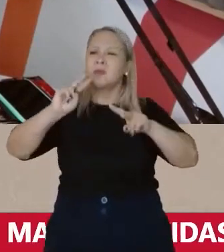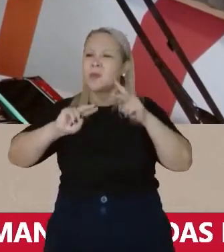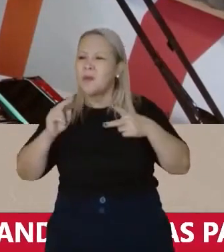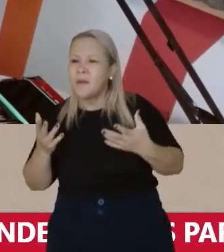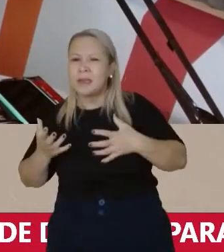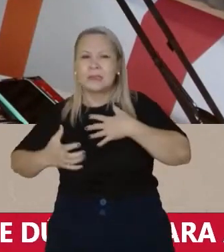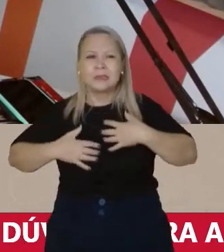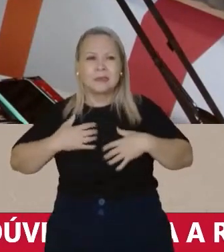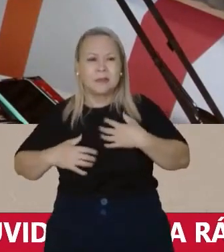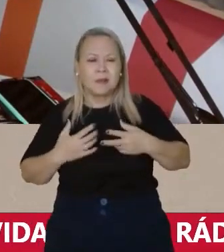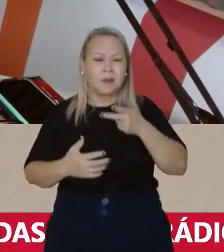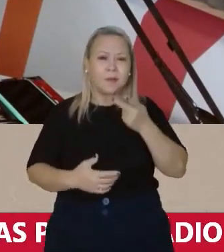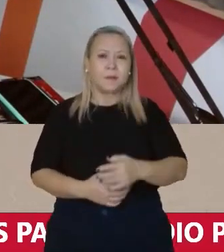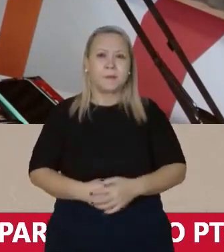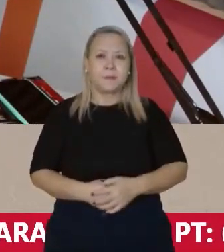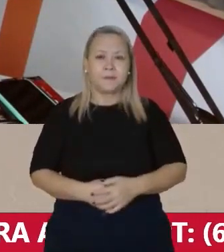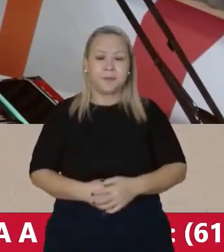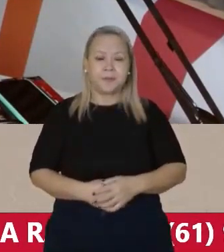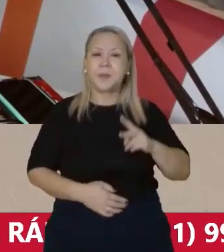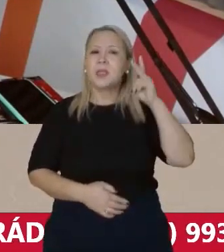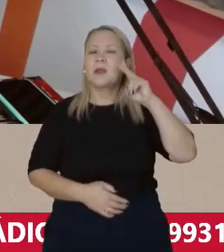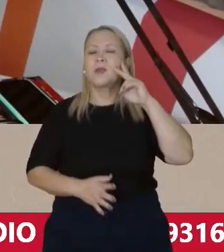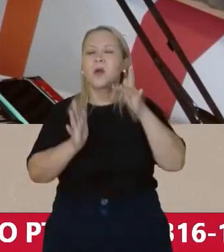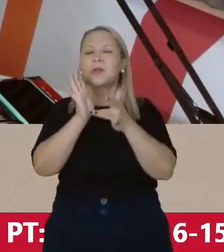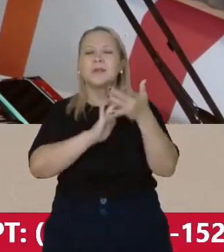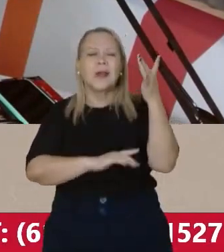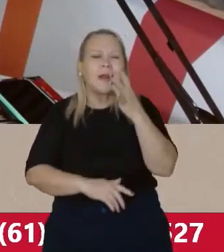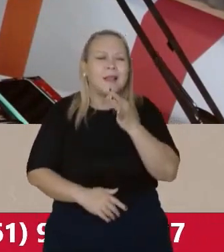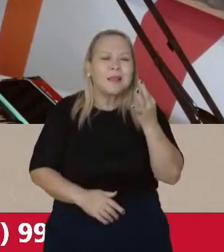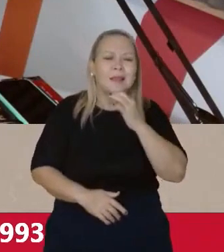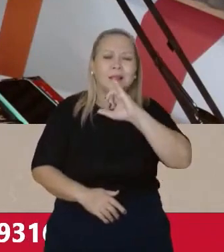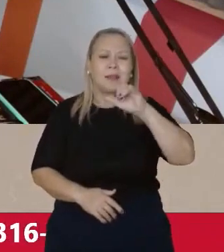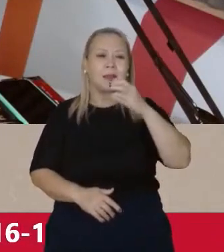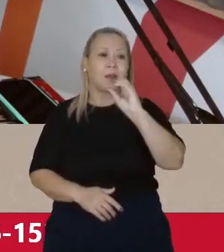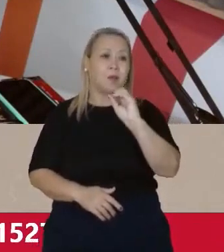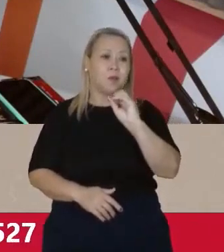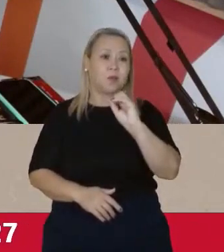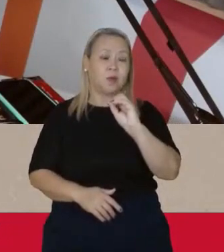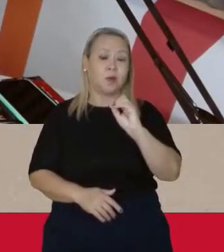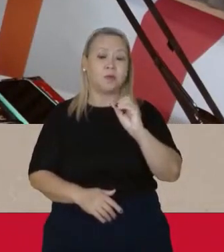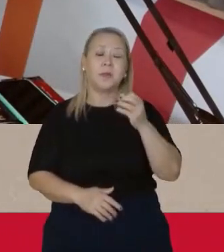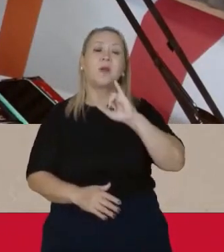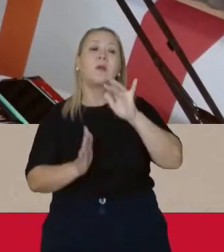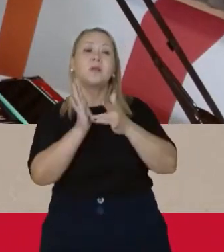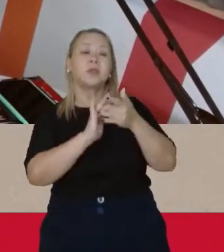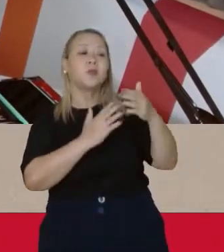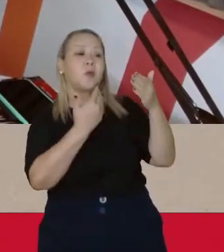nervosos estão pregando. Tem uma história de Jesus linda, Amanda, em João capítulo 4, que Jesus foi conversar com uma mulher